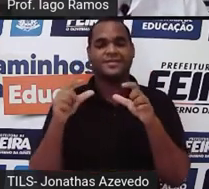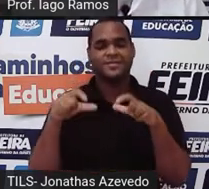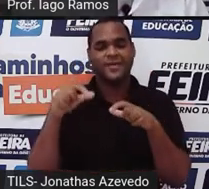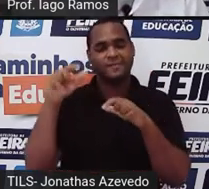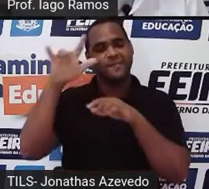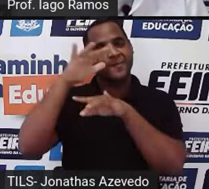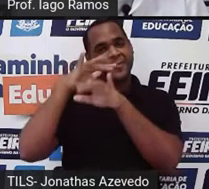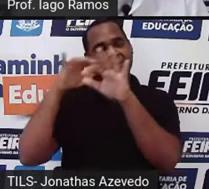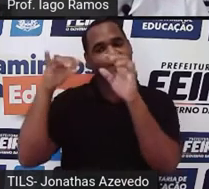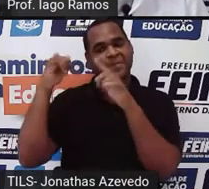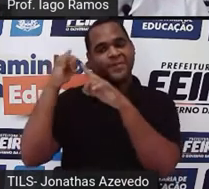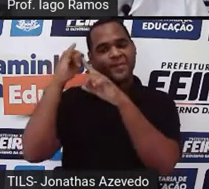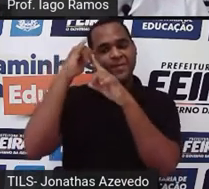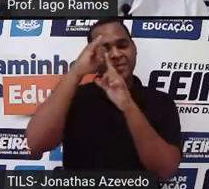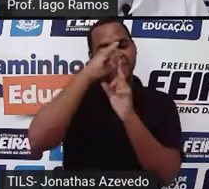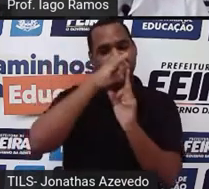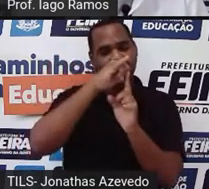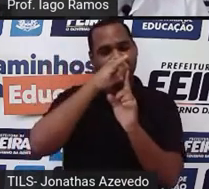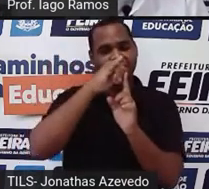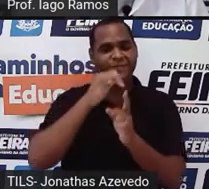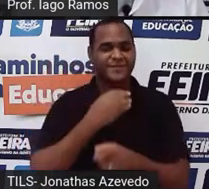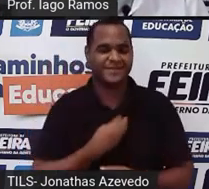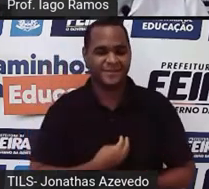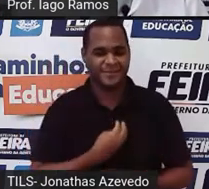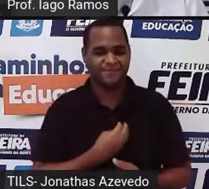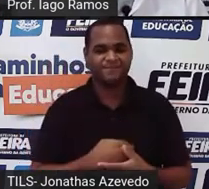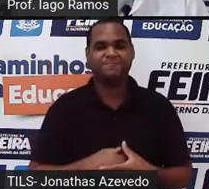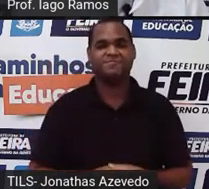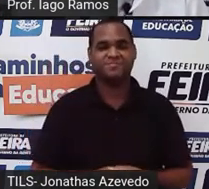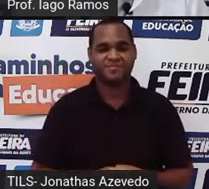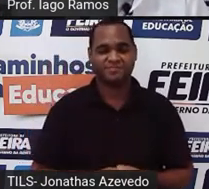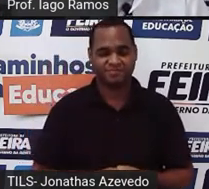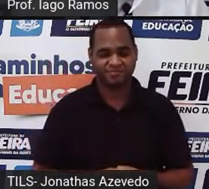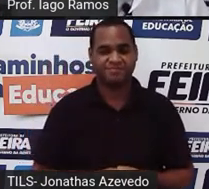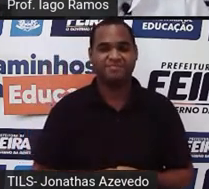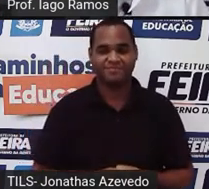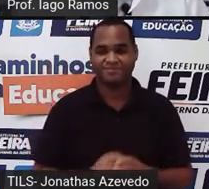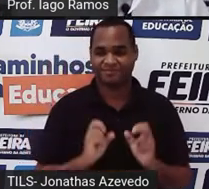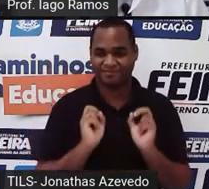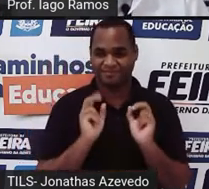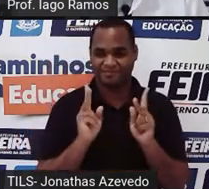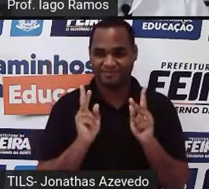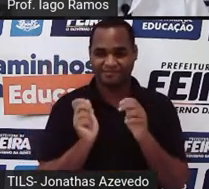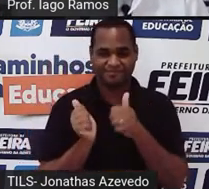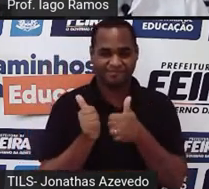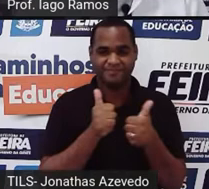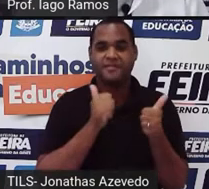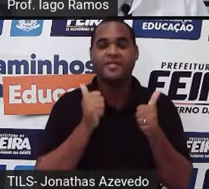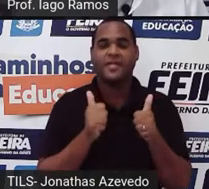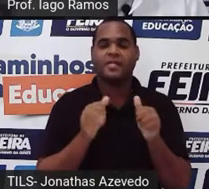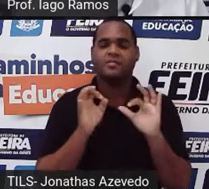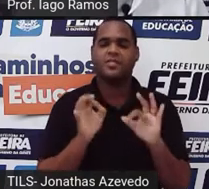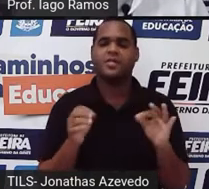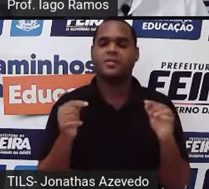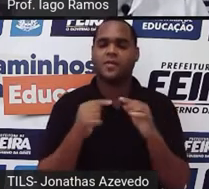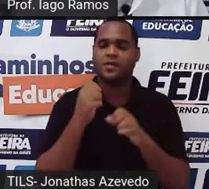a fazer a órbita, né, da Terra, tá bom? Beleza. E aí, né,